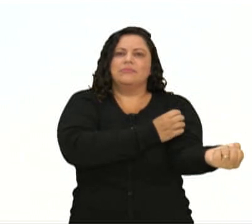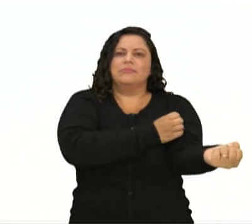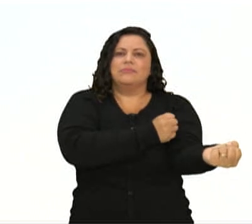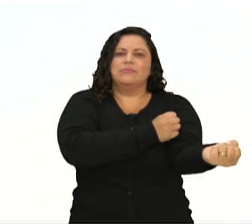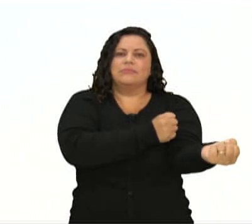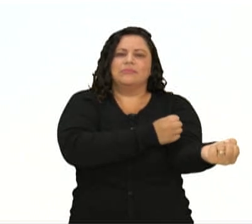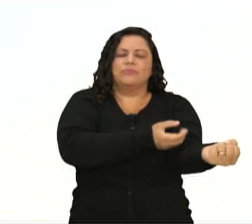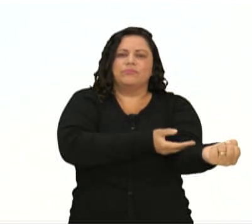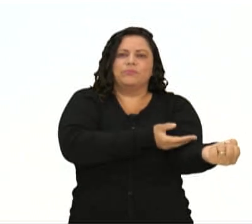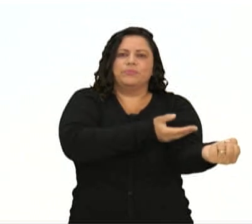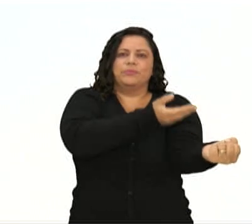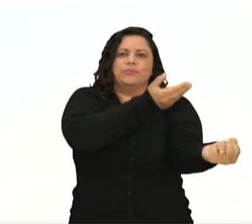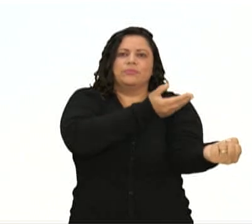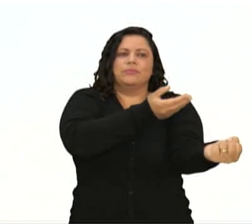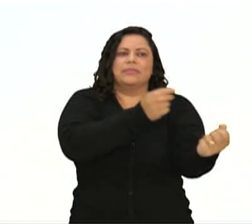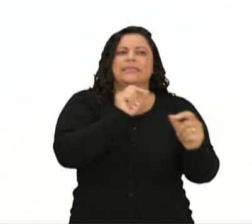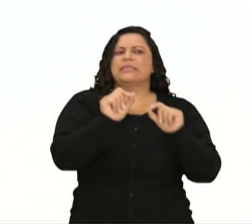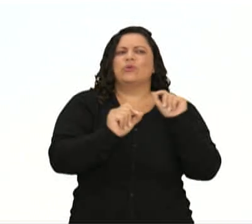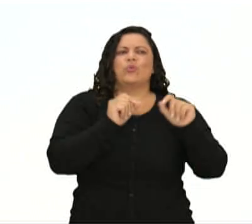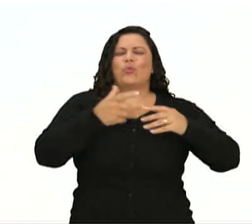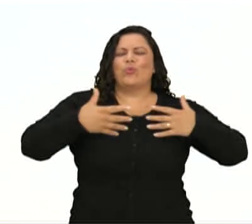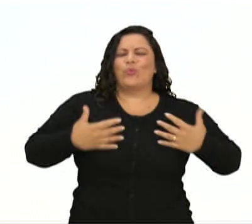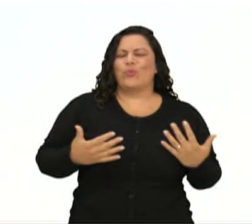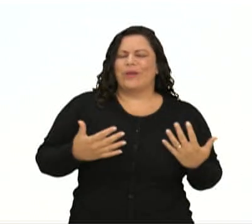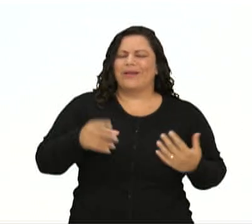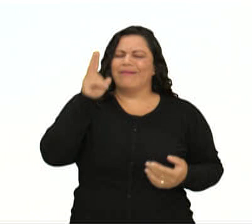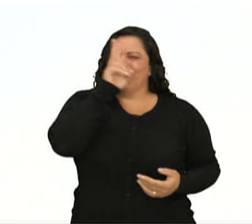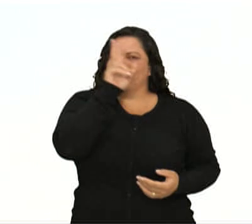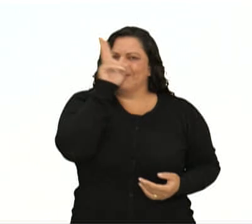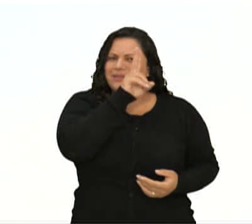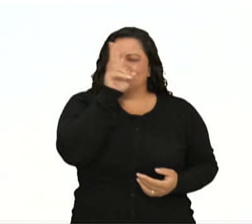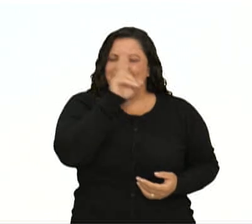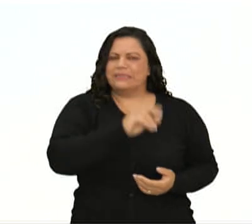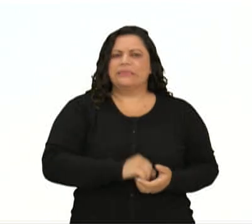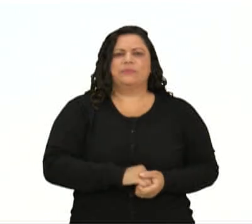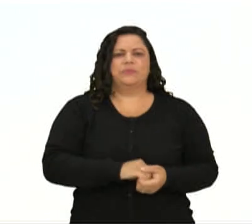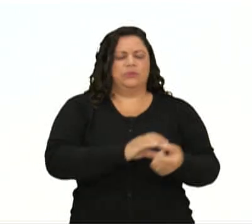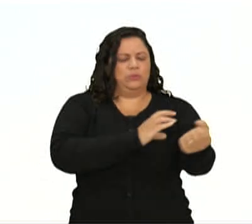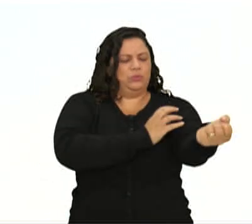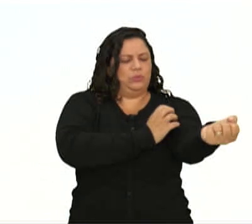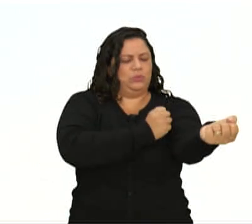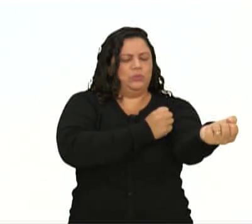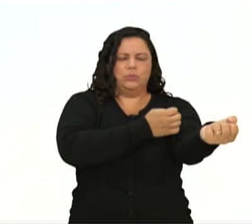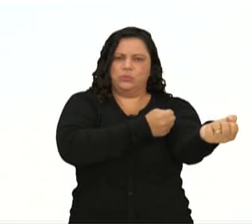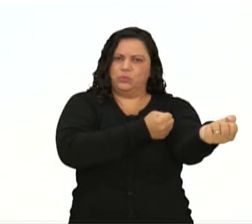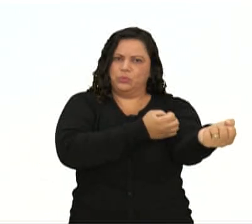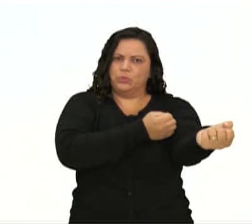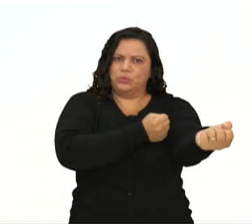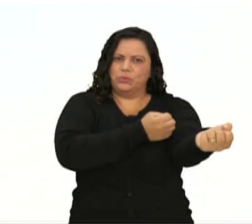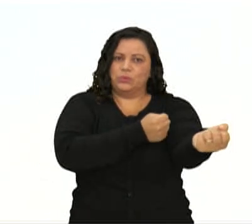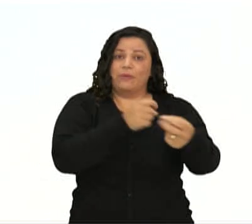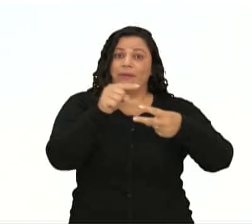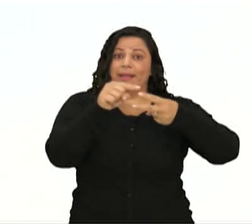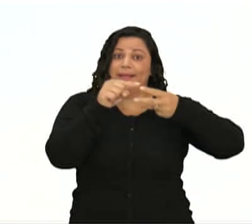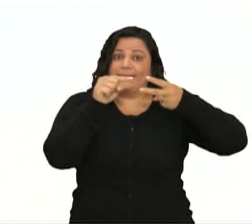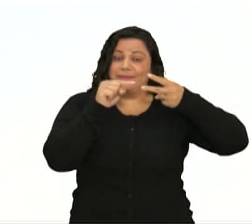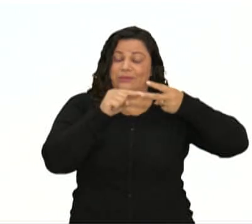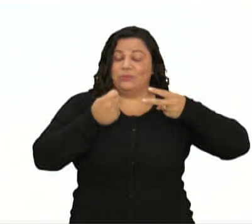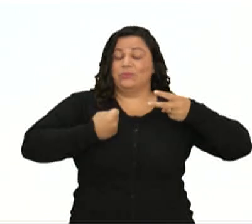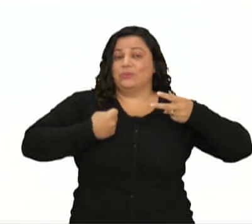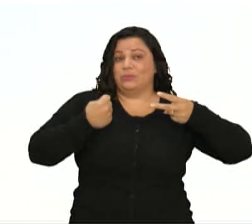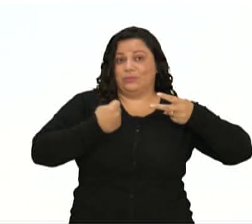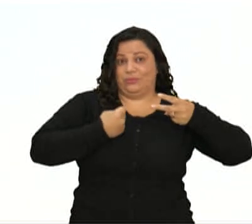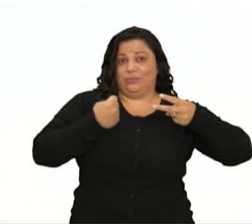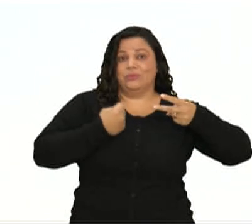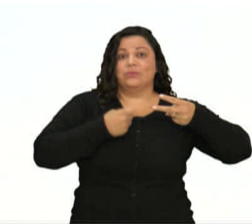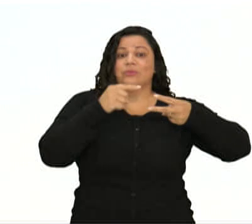mais alta? Lembrando aqui, né, o equipamento lá que vai verificar a pressão, então ele vai marcar dois números, tá? Por isso,